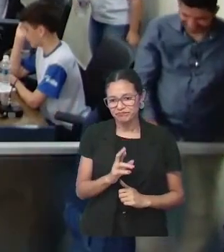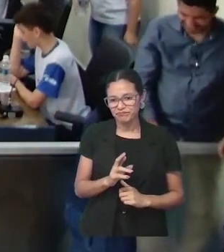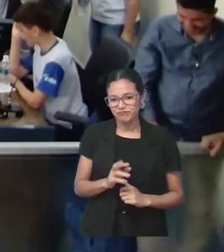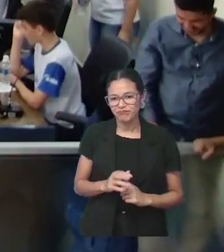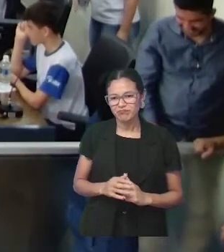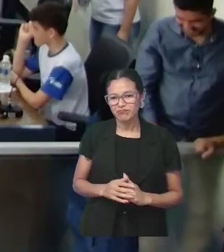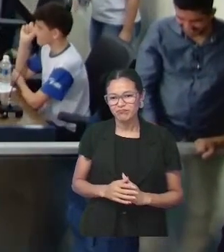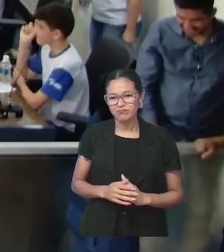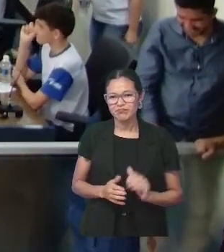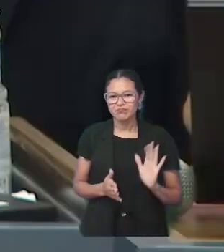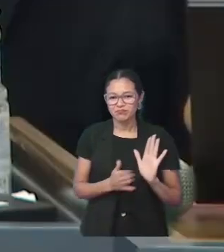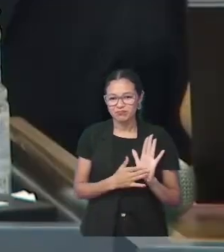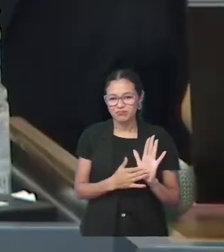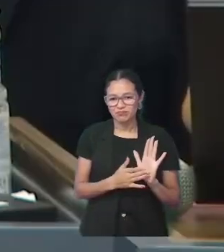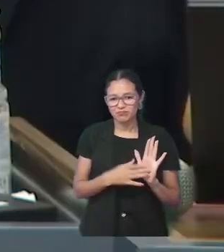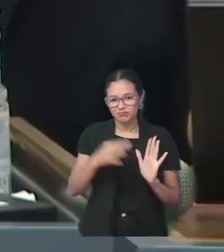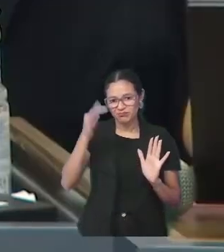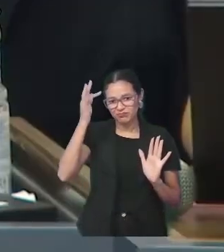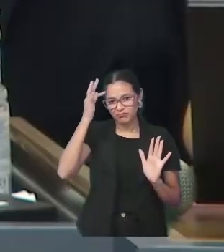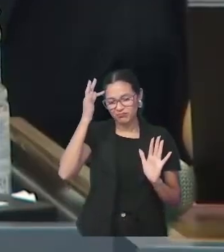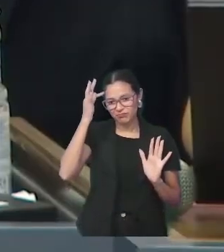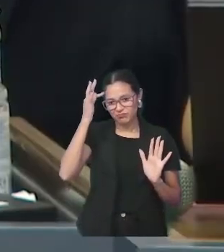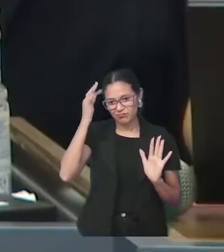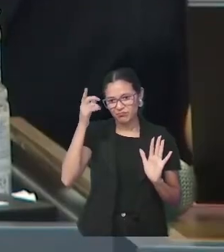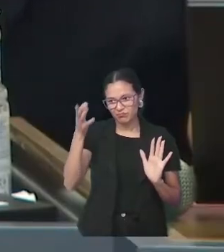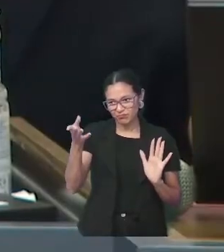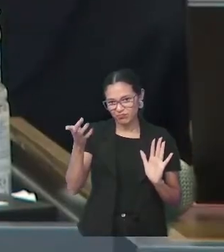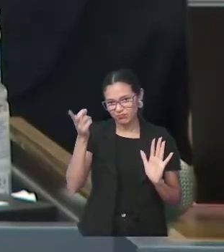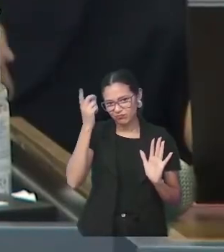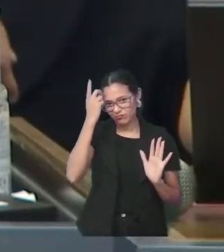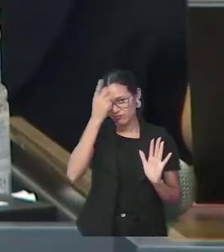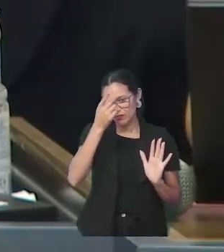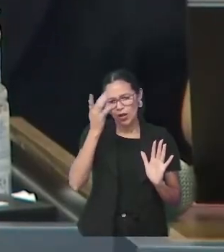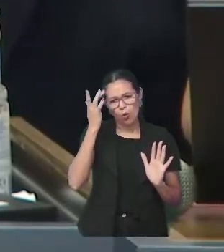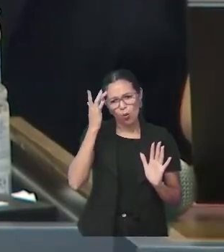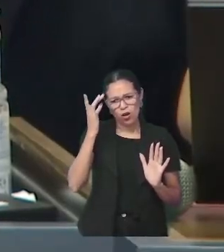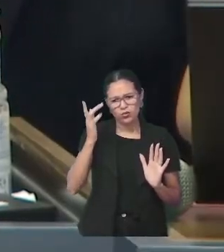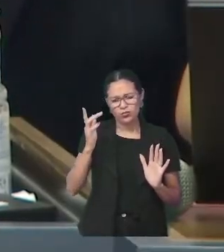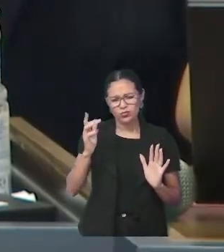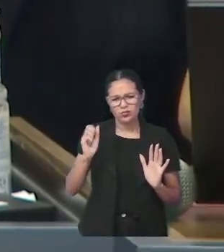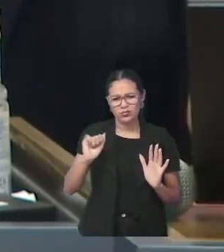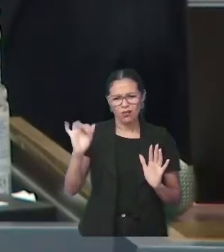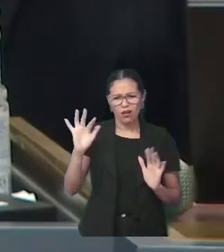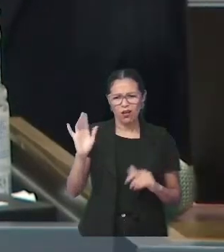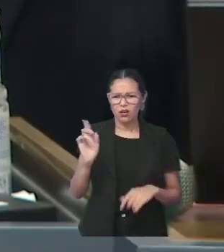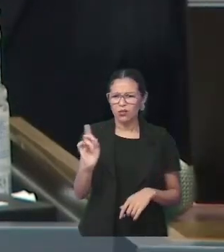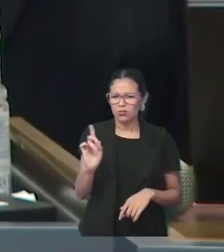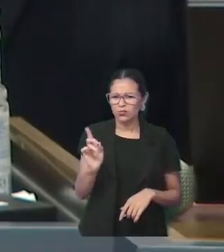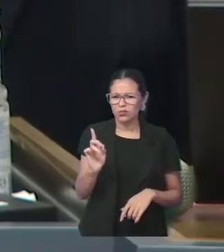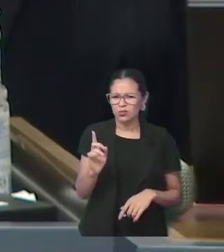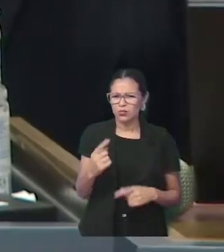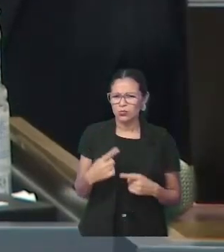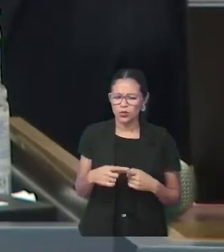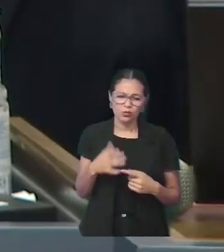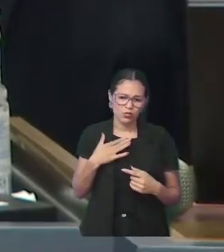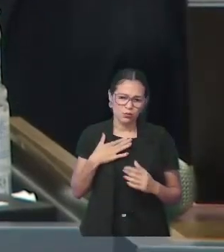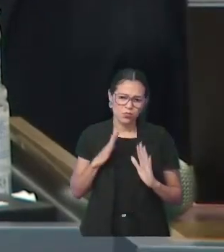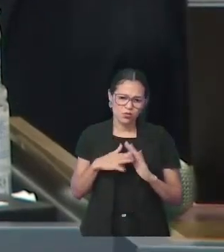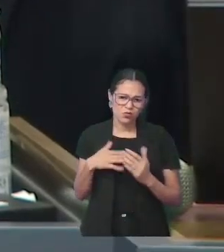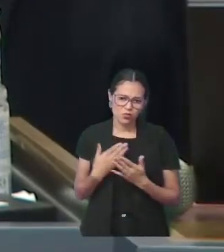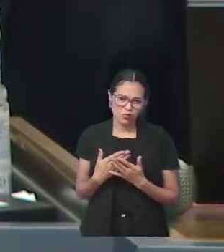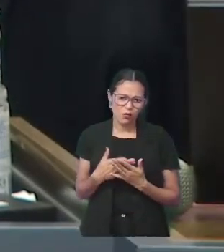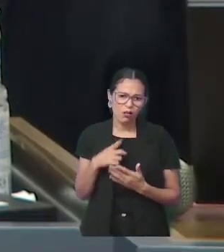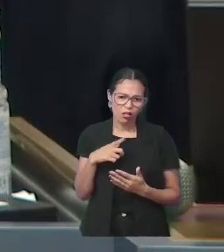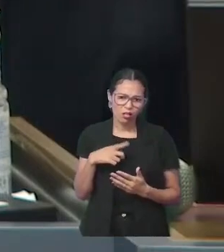Respondendo sobre a proposta do Theo ao Davi, eu acho que não sairia muito caro os ar-condicionados, eu acho que, tipo, na minha escola,